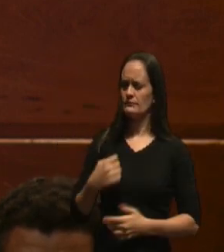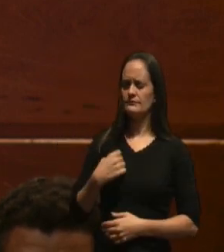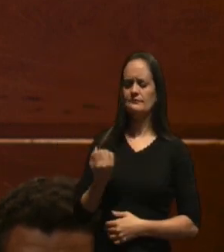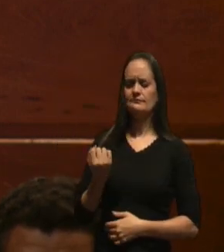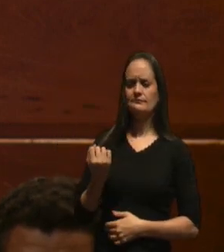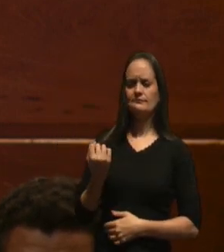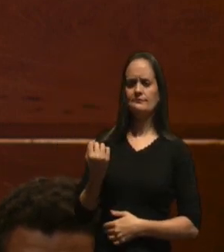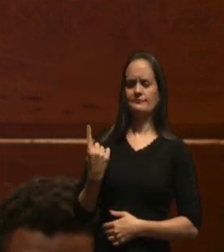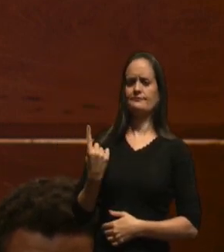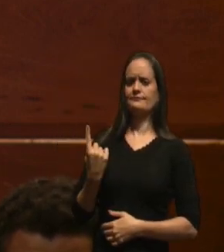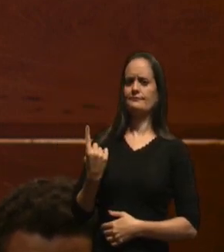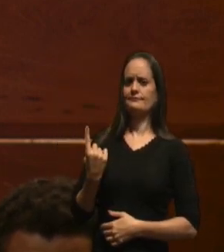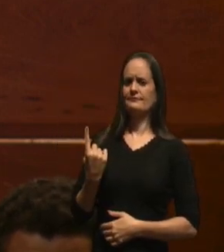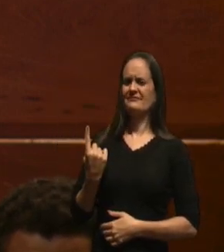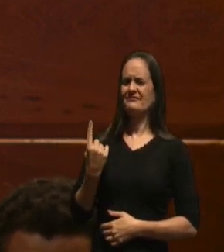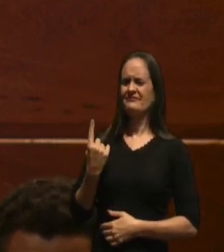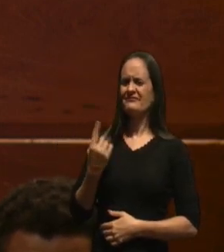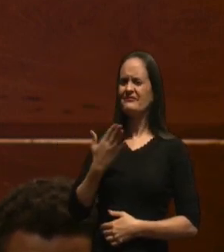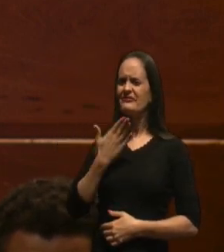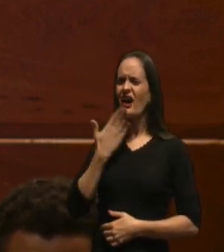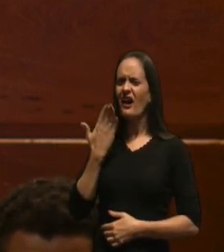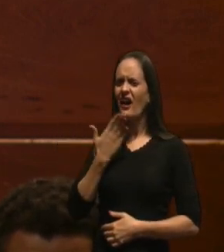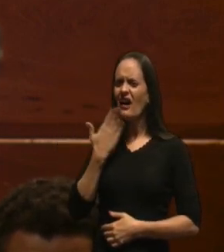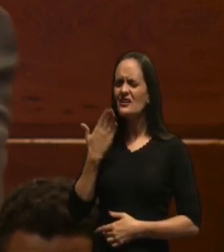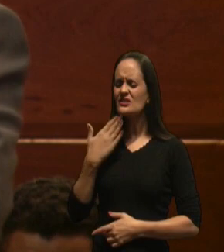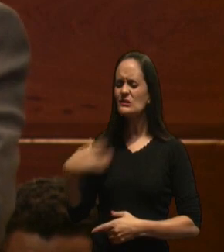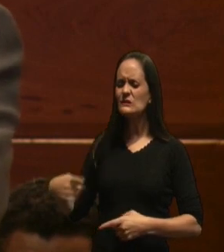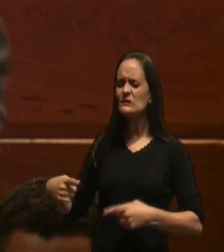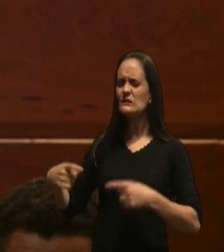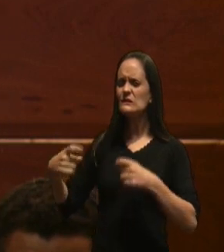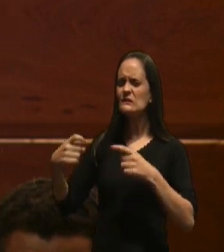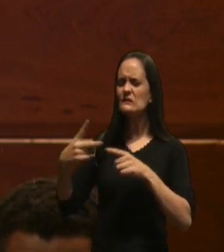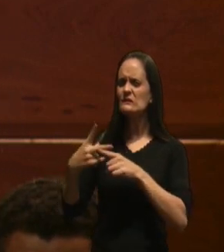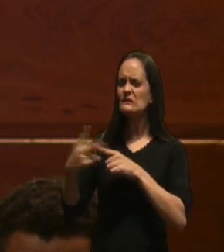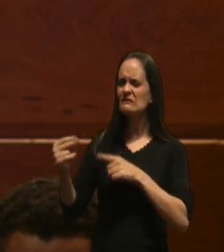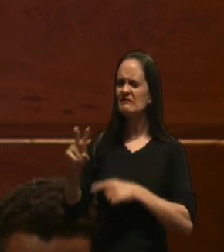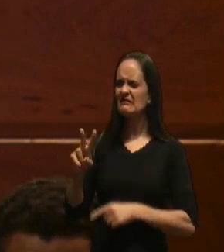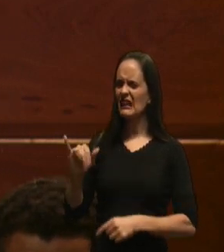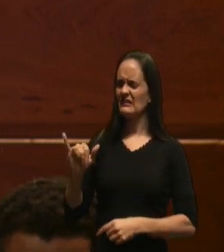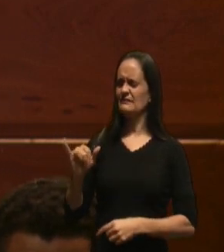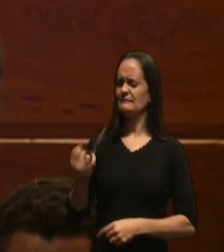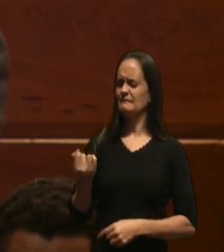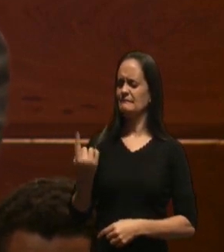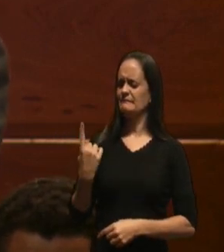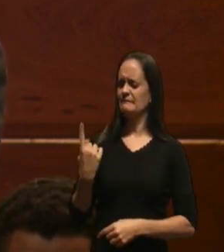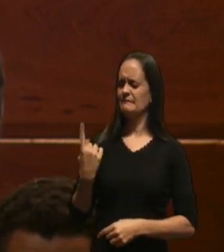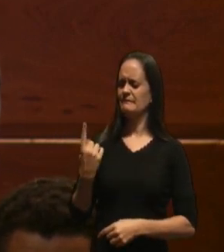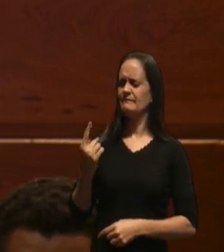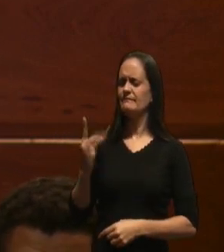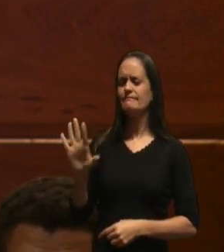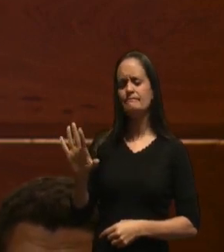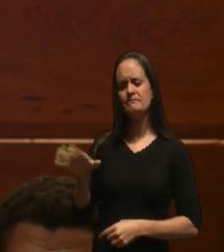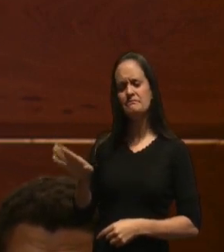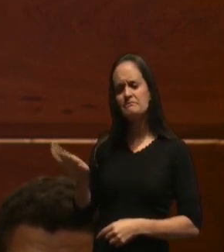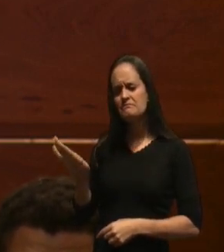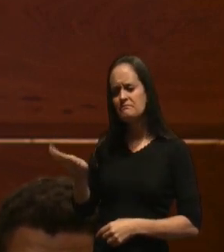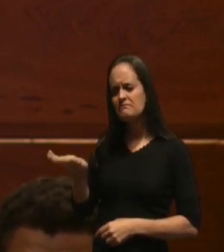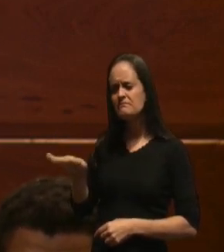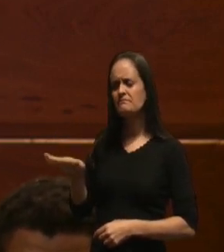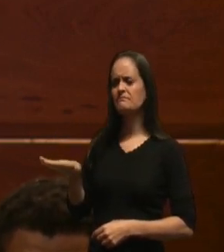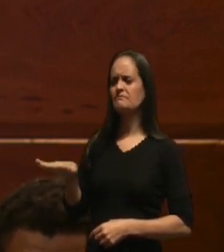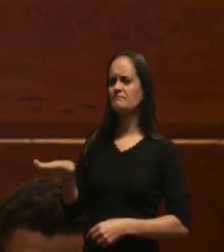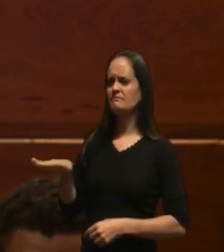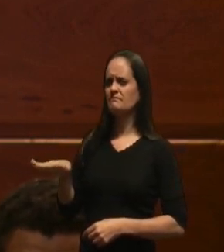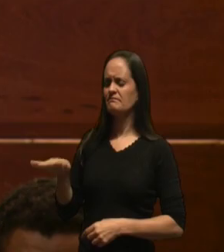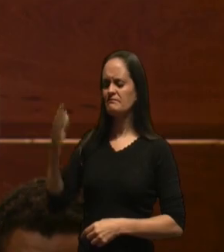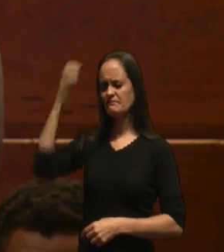estranhando a facilidade com que a batalha seria vencida, ele fez a seguinte pergunta: escuta, será que